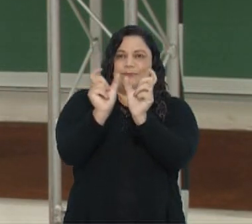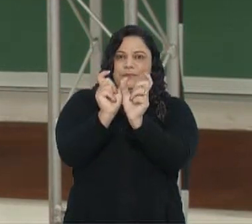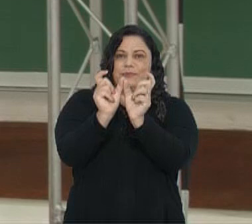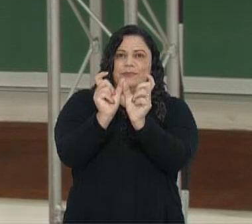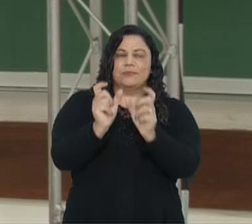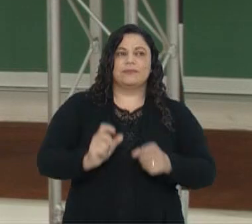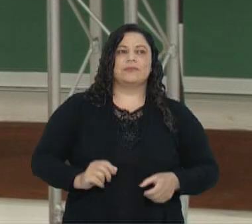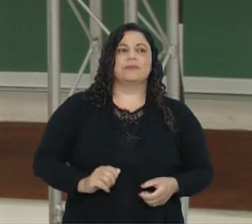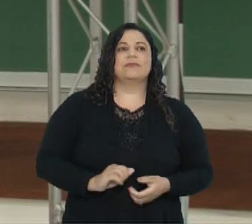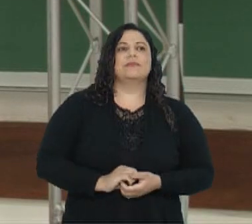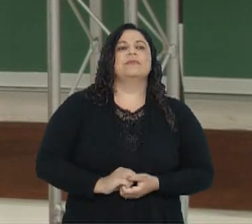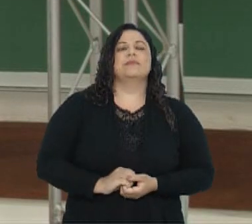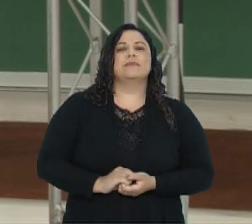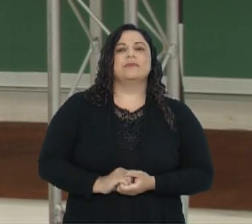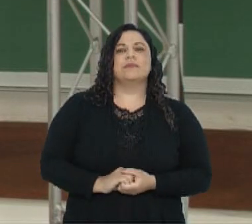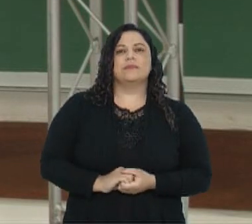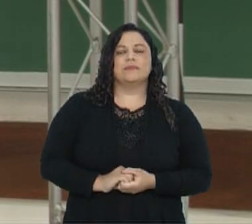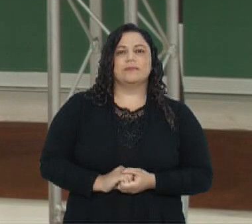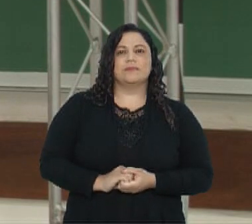ok?